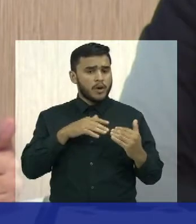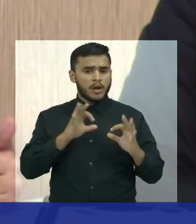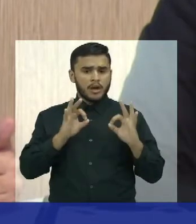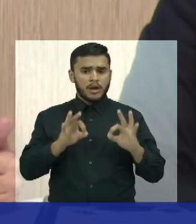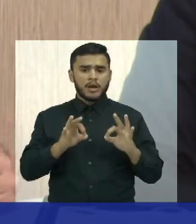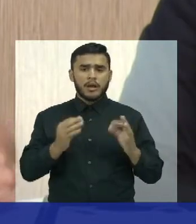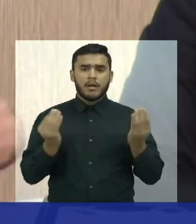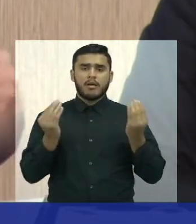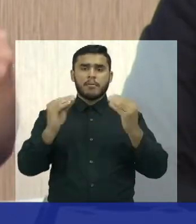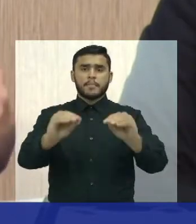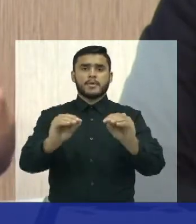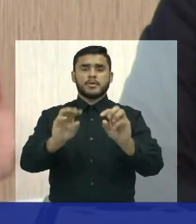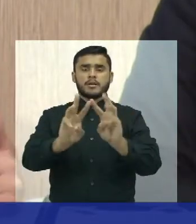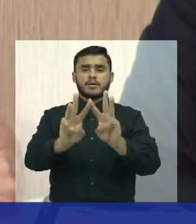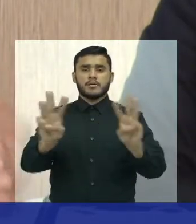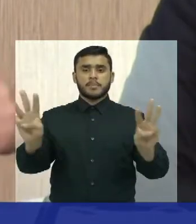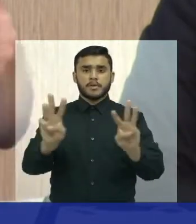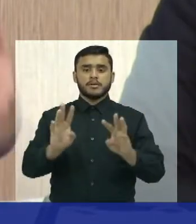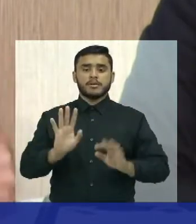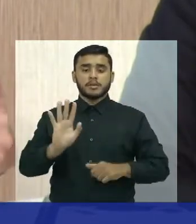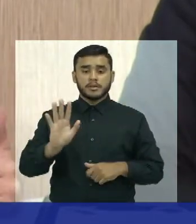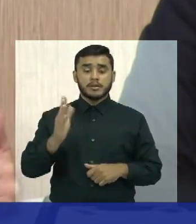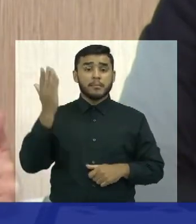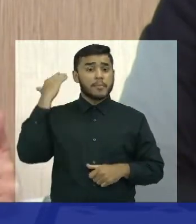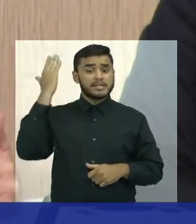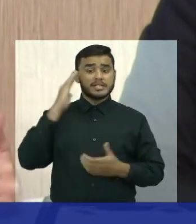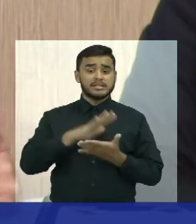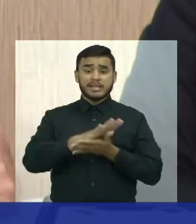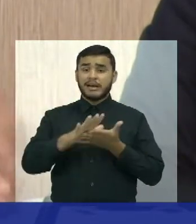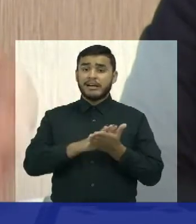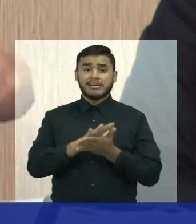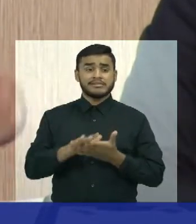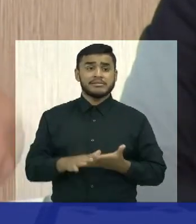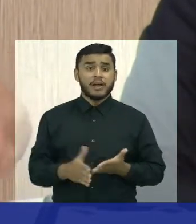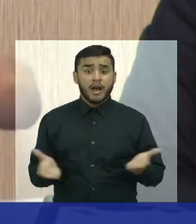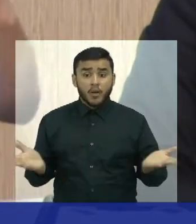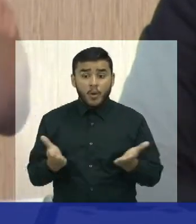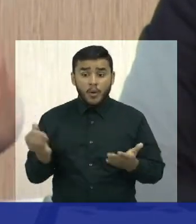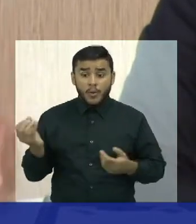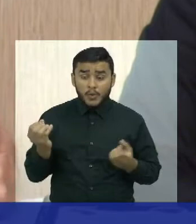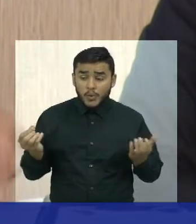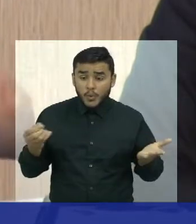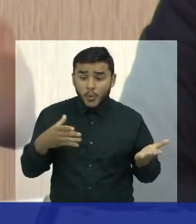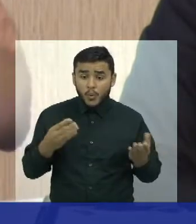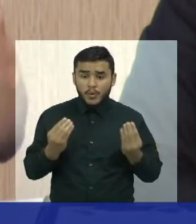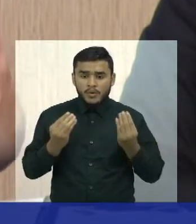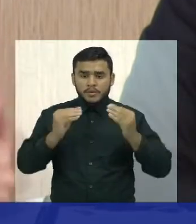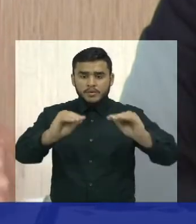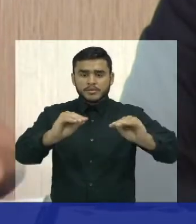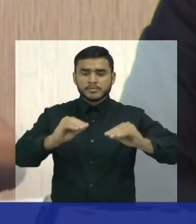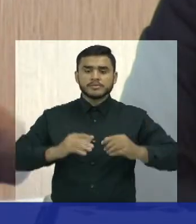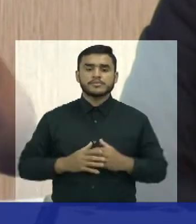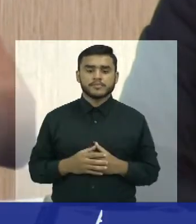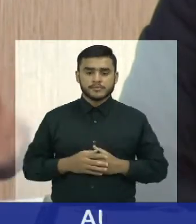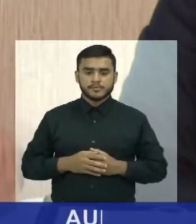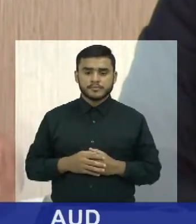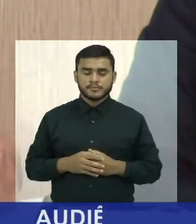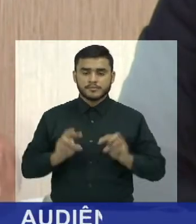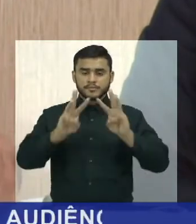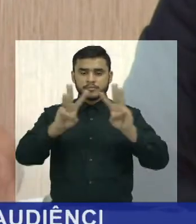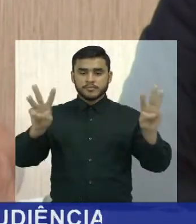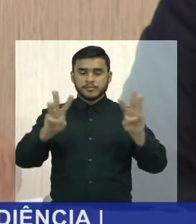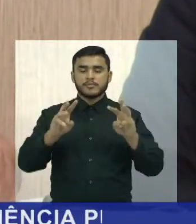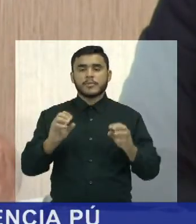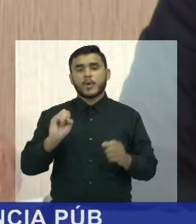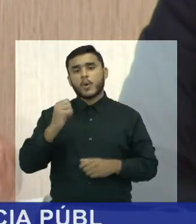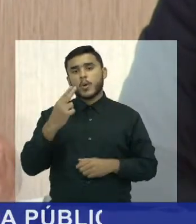no site, mas antigamente isso nem tinha. E aí você, a partir do momento em colocar uma lei no site, uma ata de uma